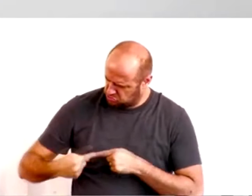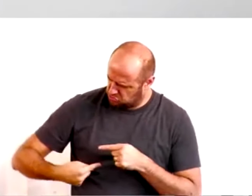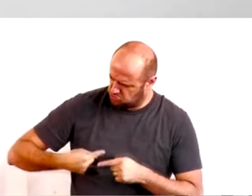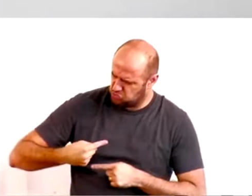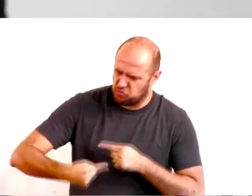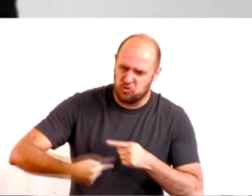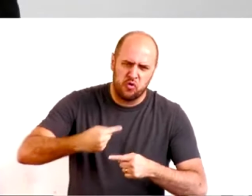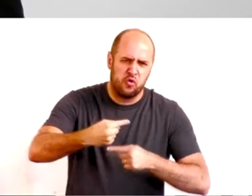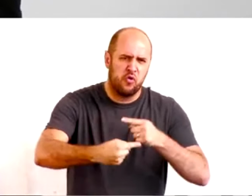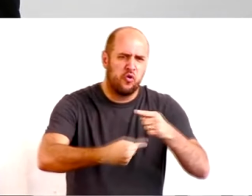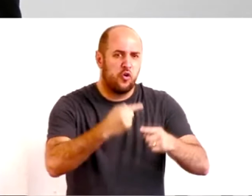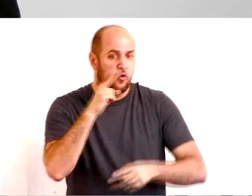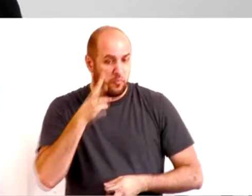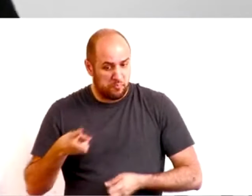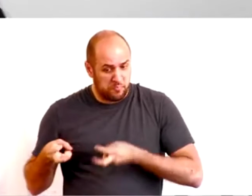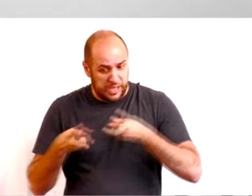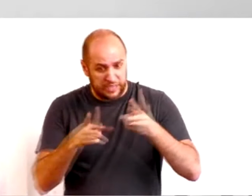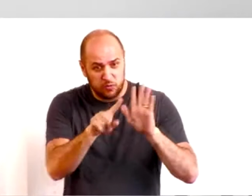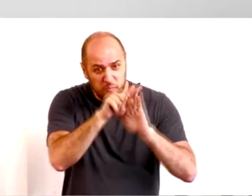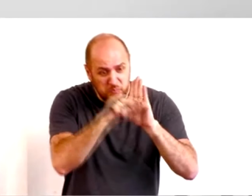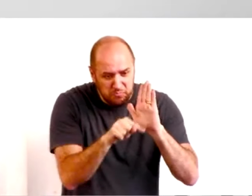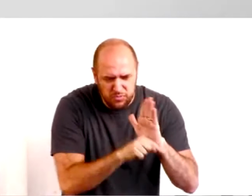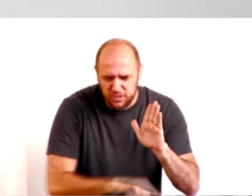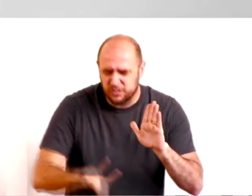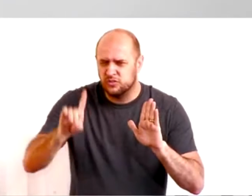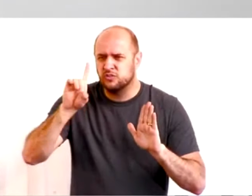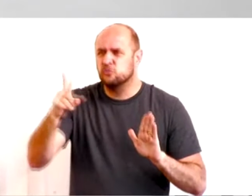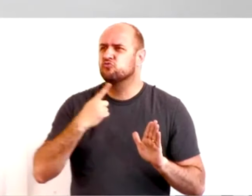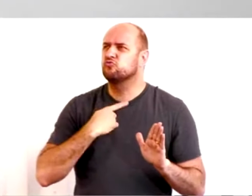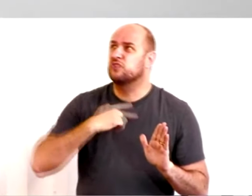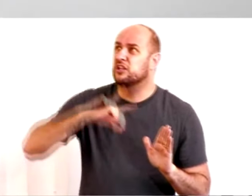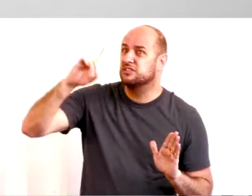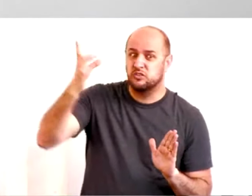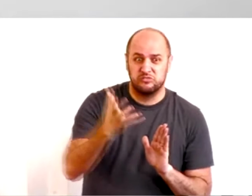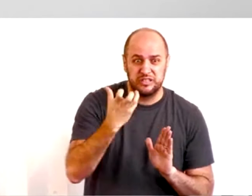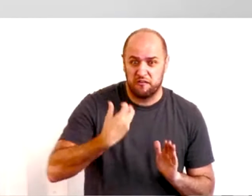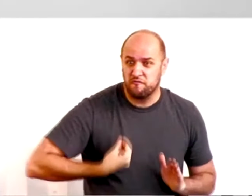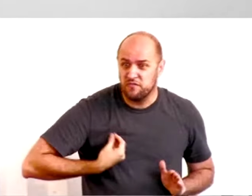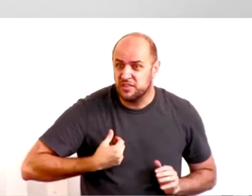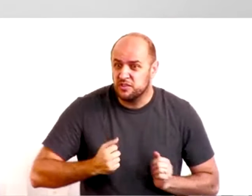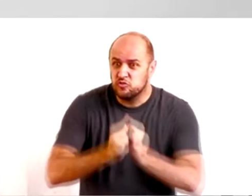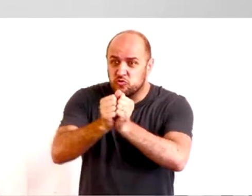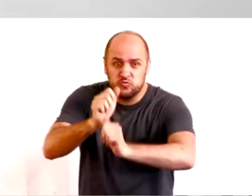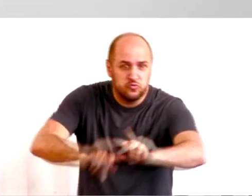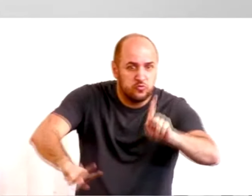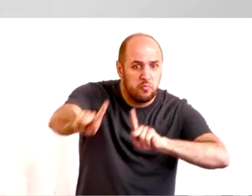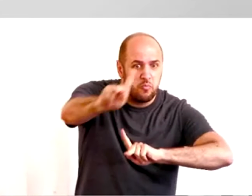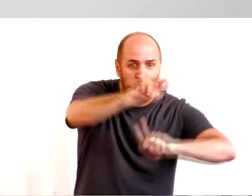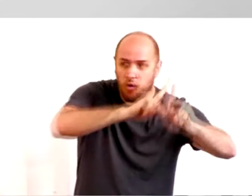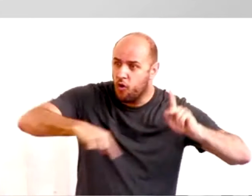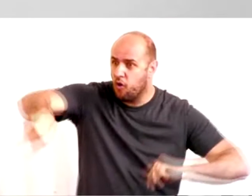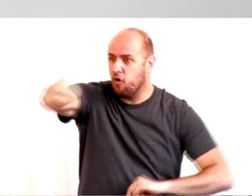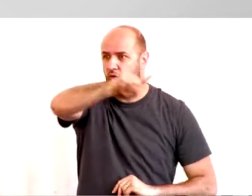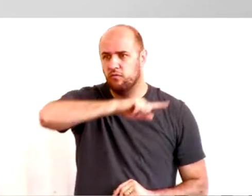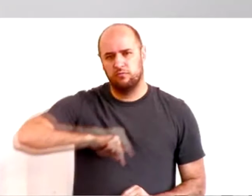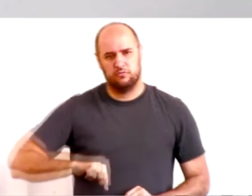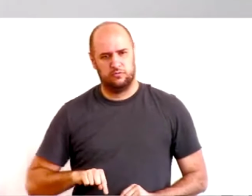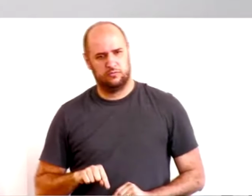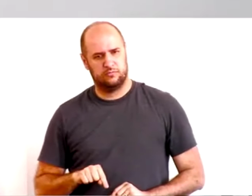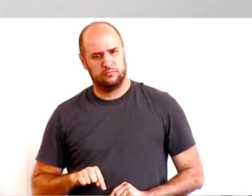E o plano eterno de Deus é habitar com o seu povo. Um povo que